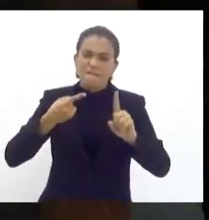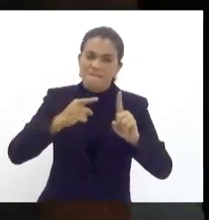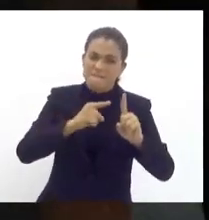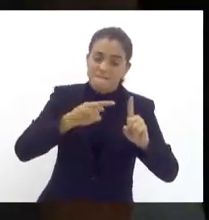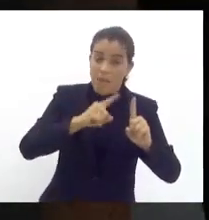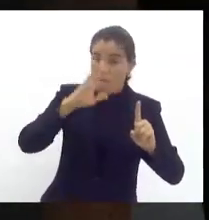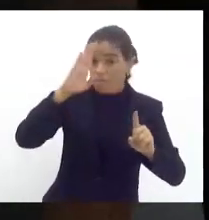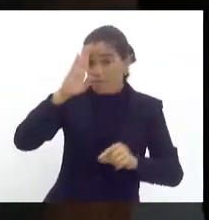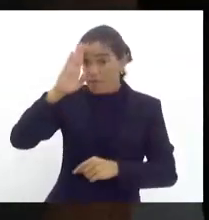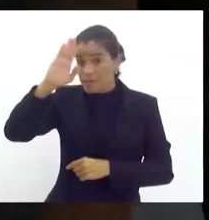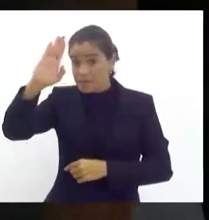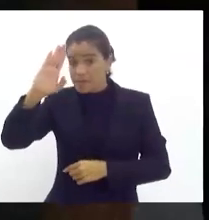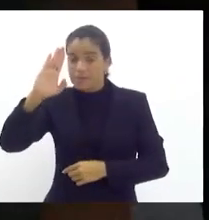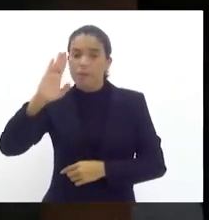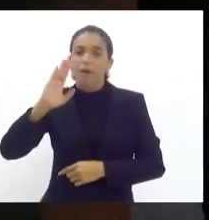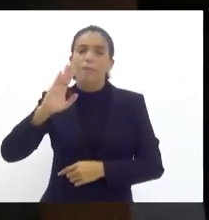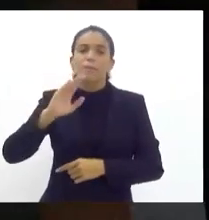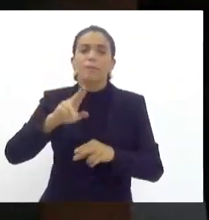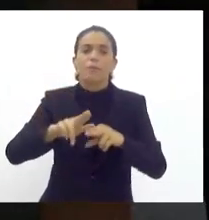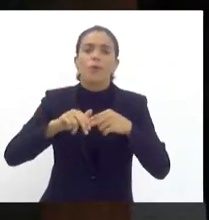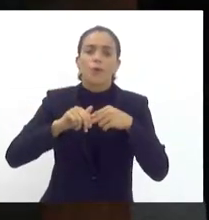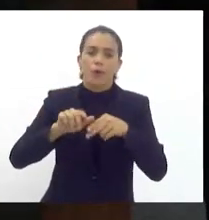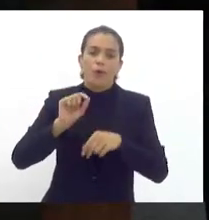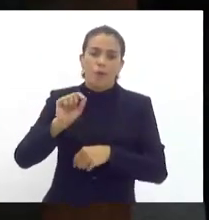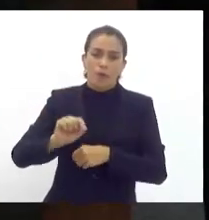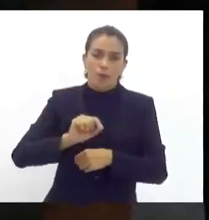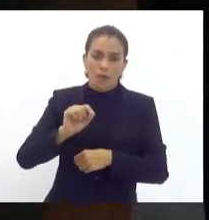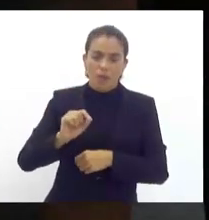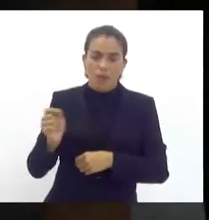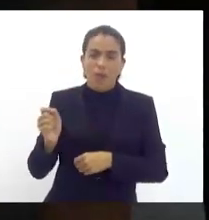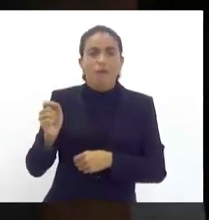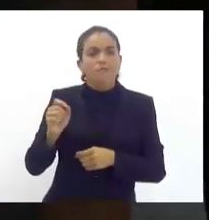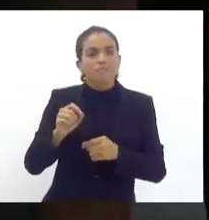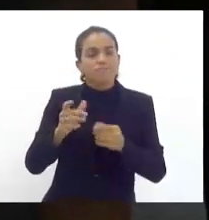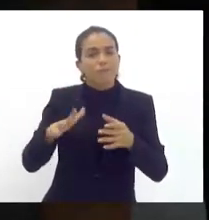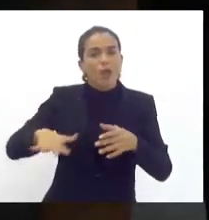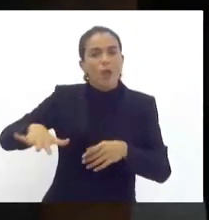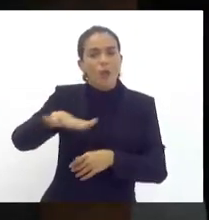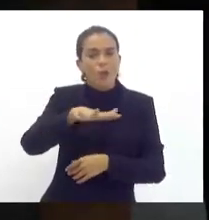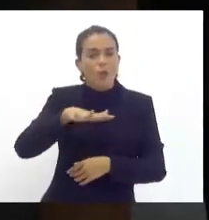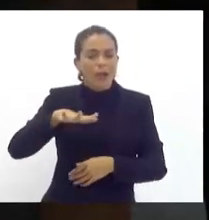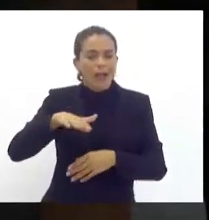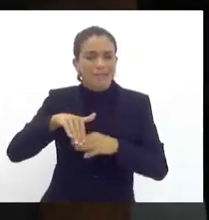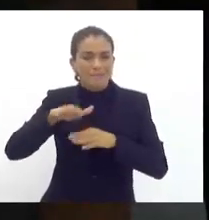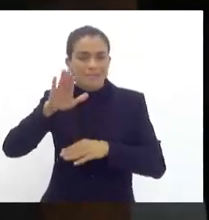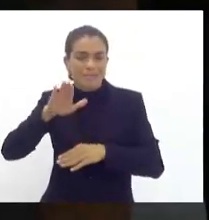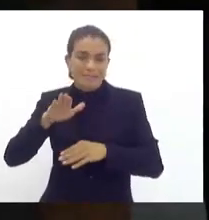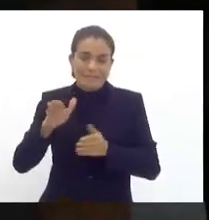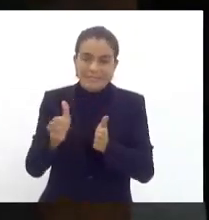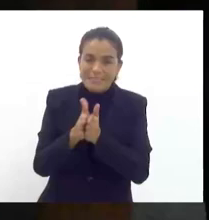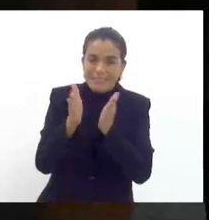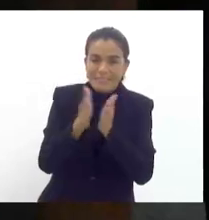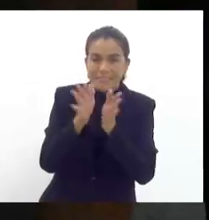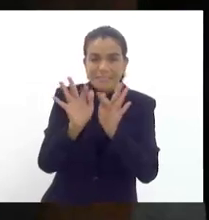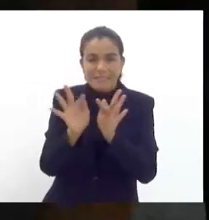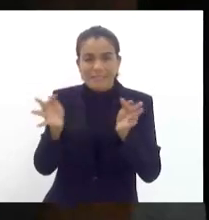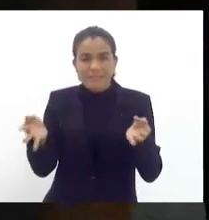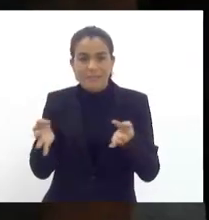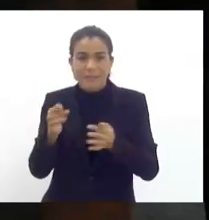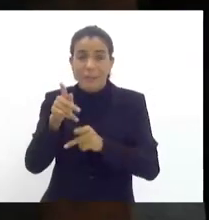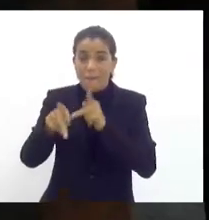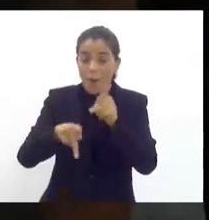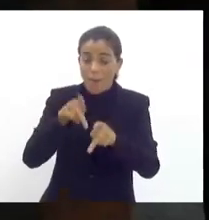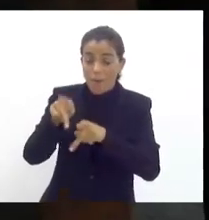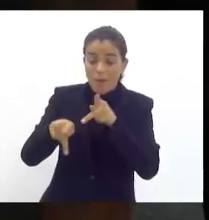principalmente em função do aumento da ocupação dos territórios mais vulneráveis onde a concentração de